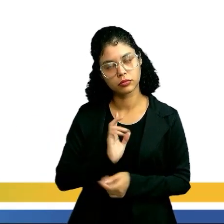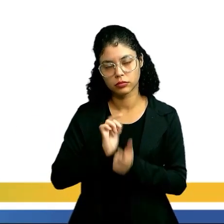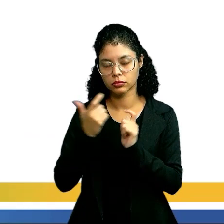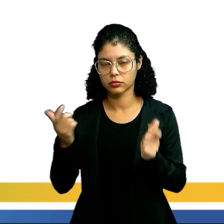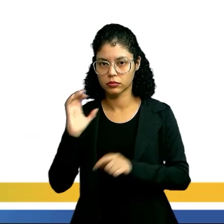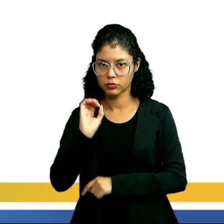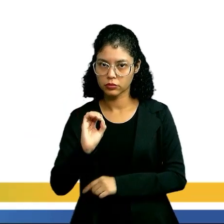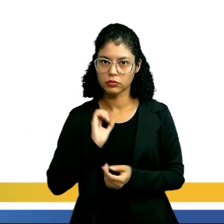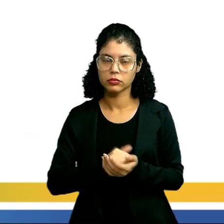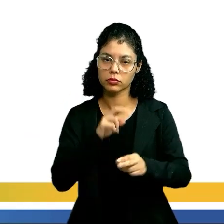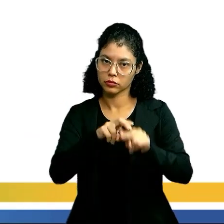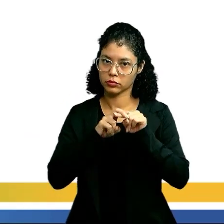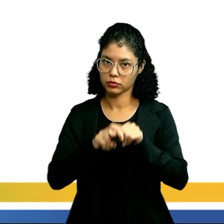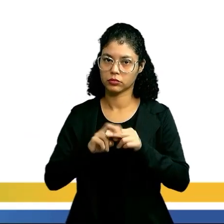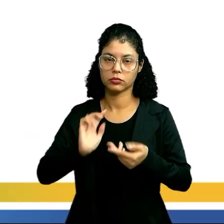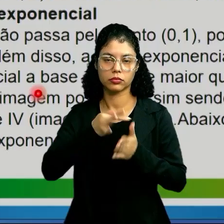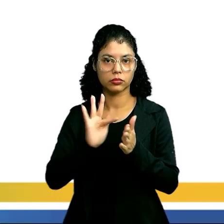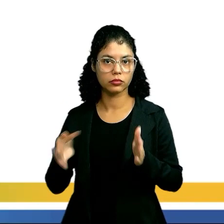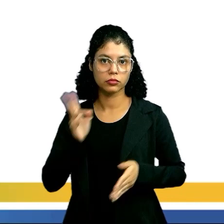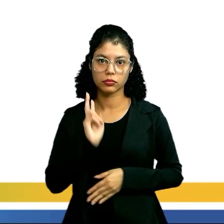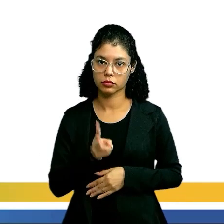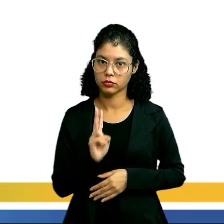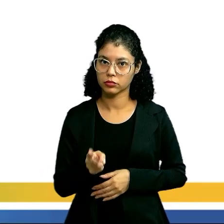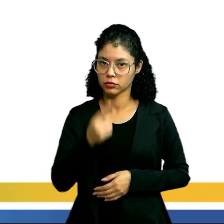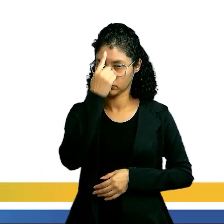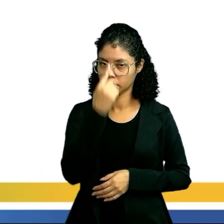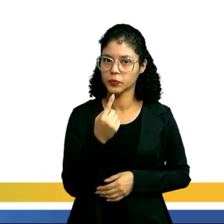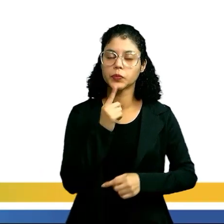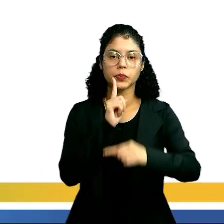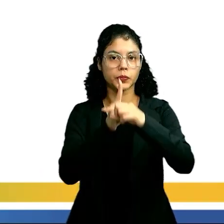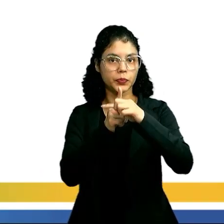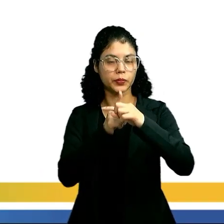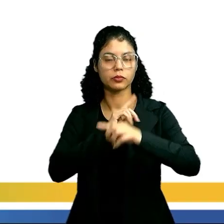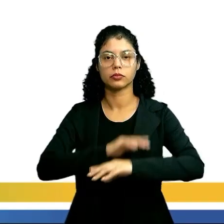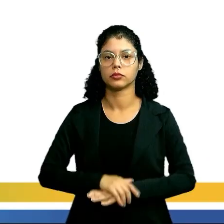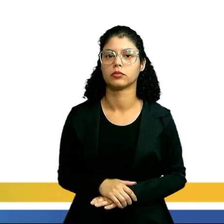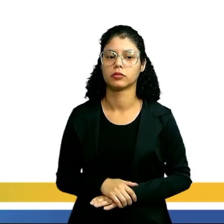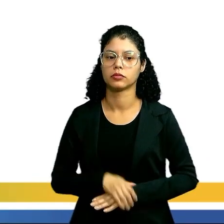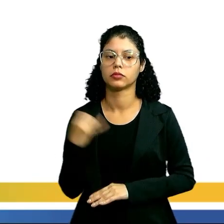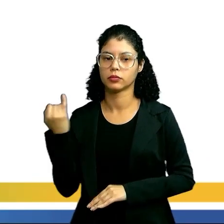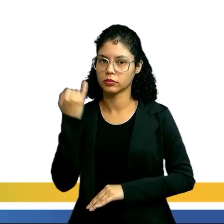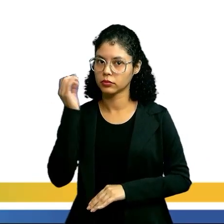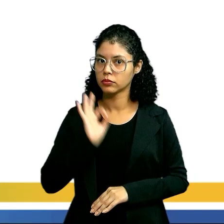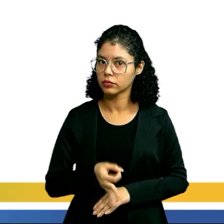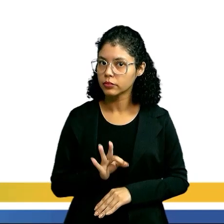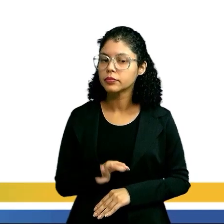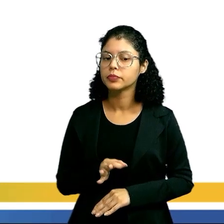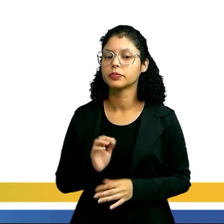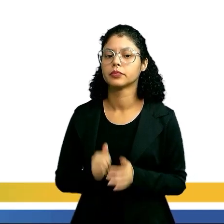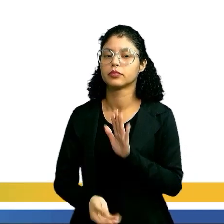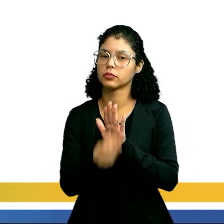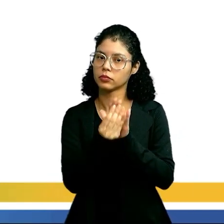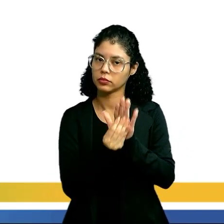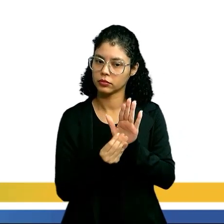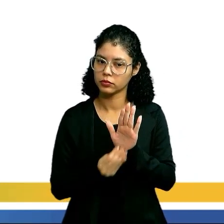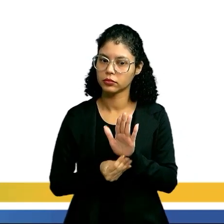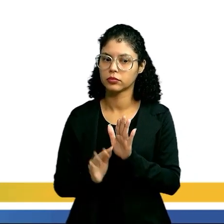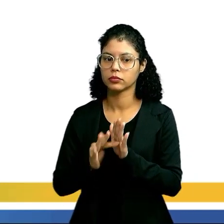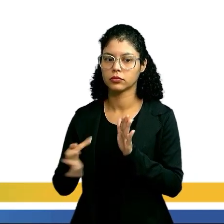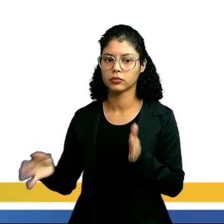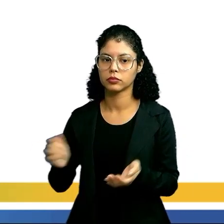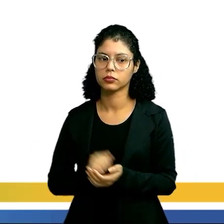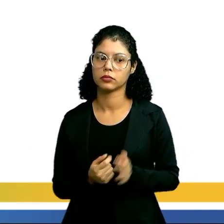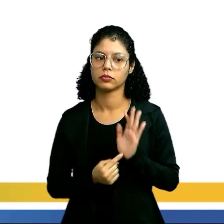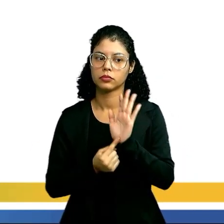que zero. Portanto, a função terá sempre imagem positiva. Isso é importante, são dados aqui da função. Assim sendo,